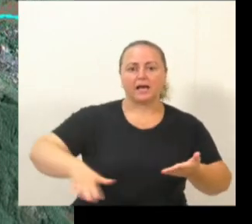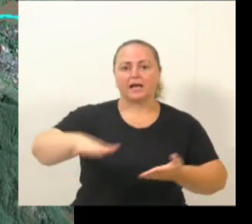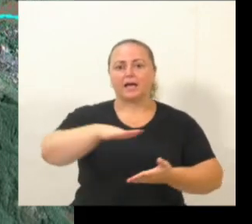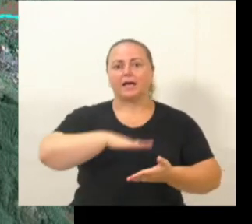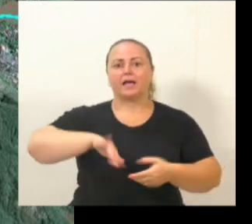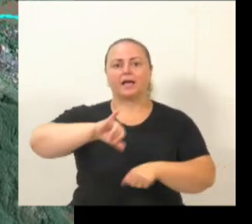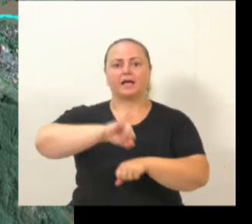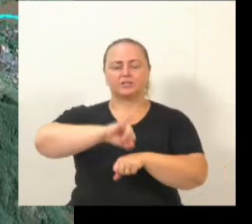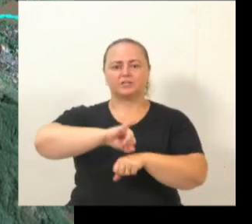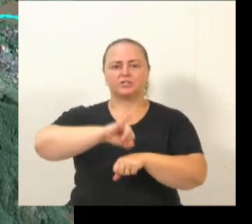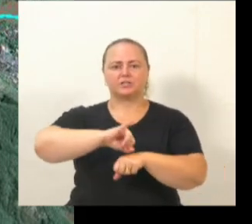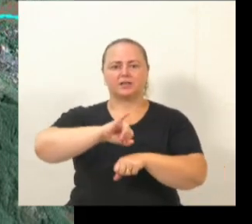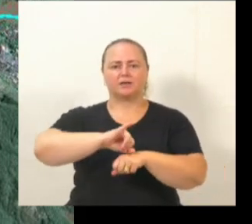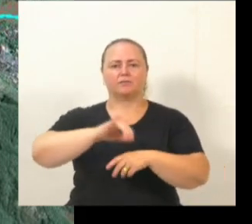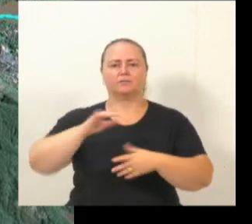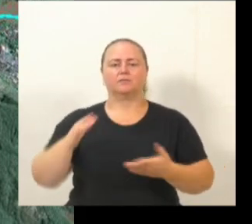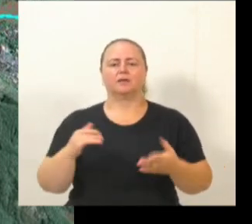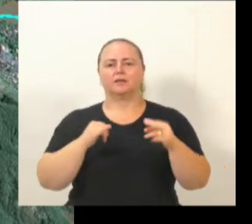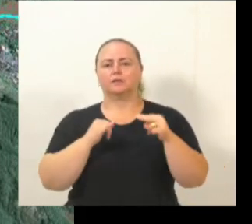toda a Itopava Norte,